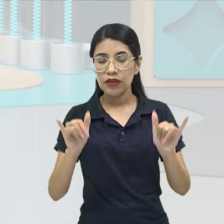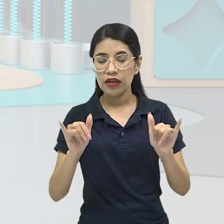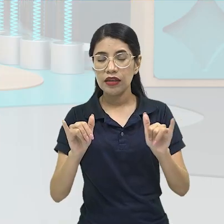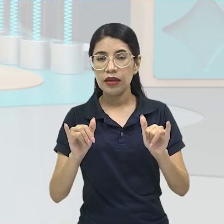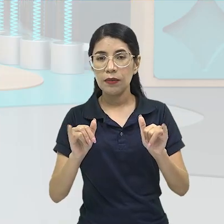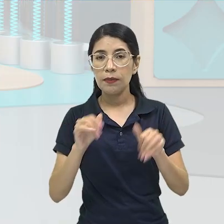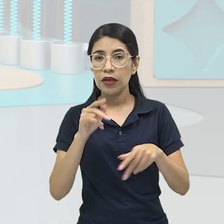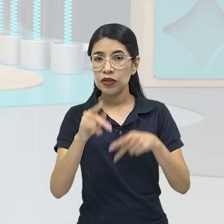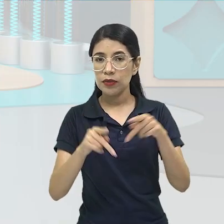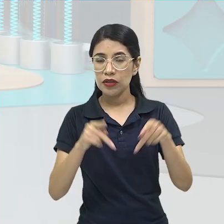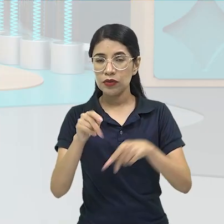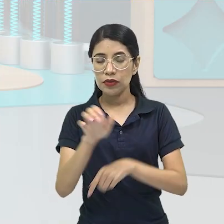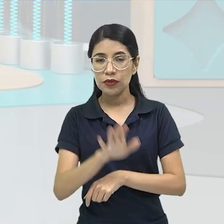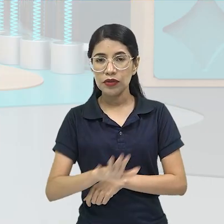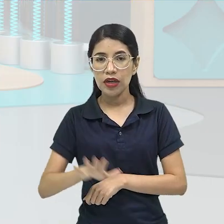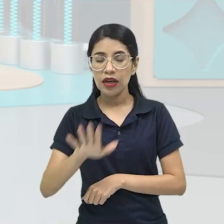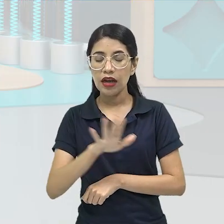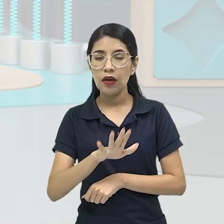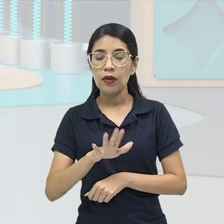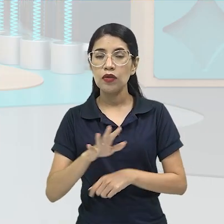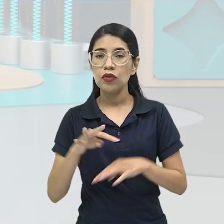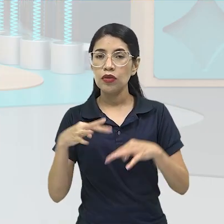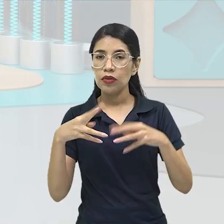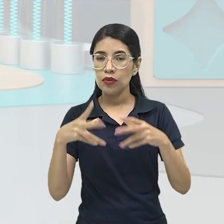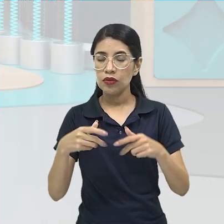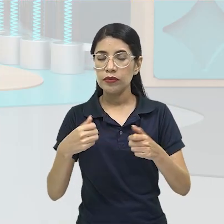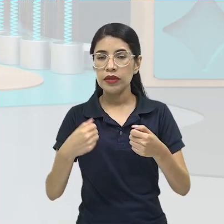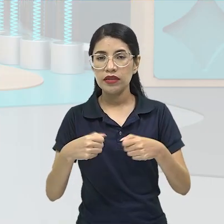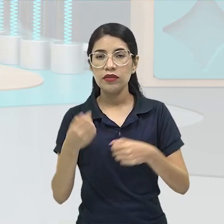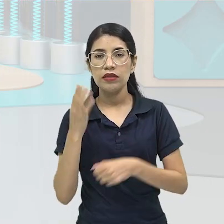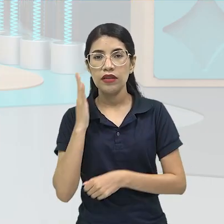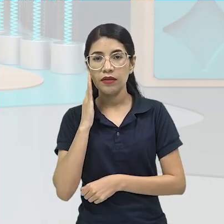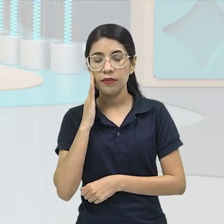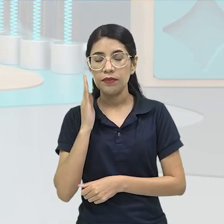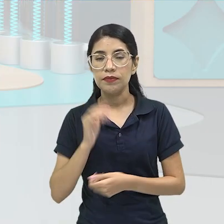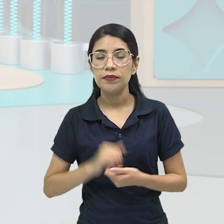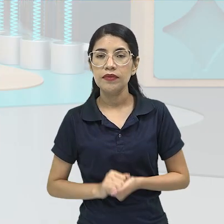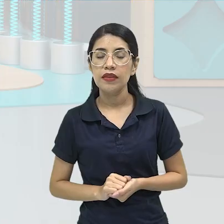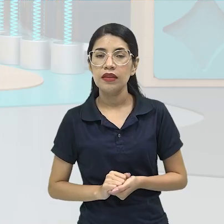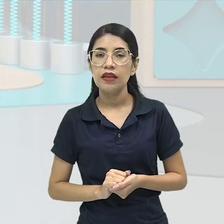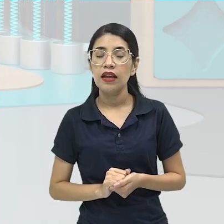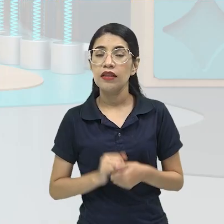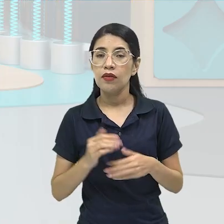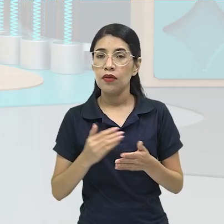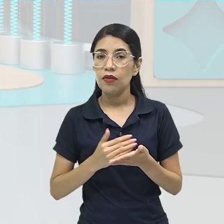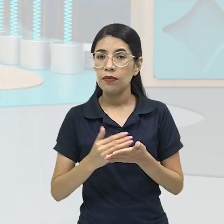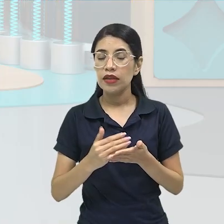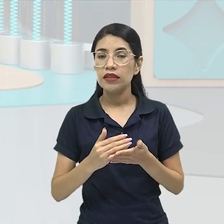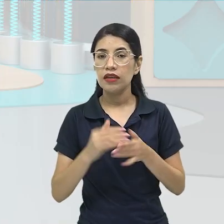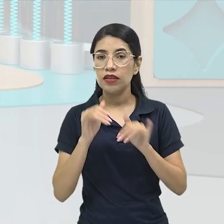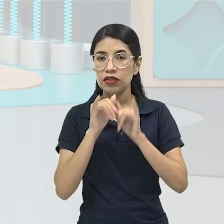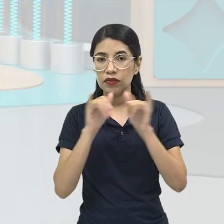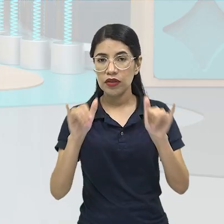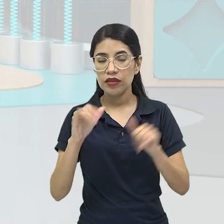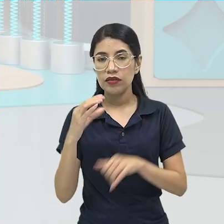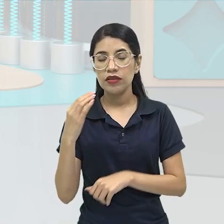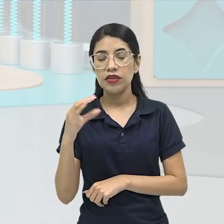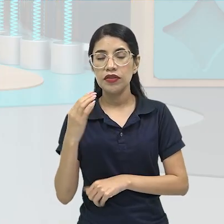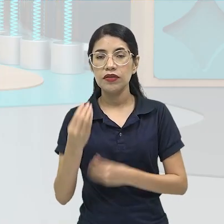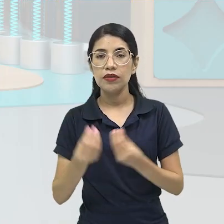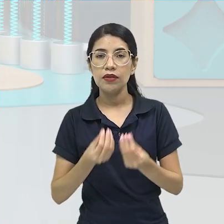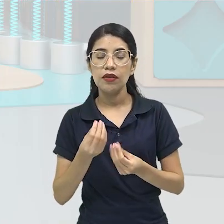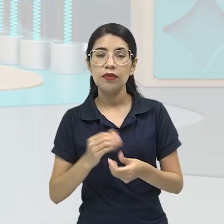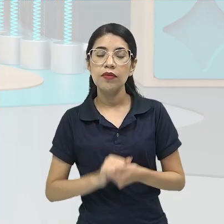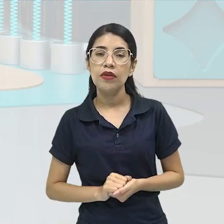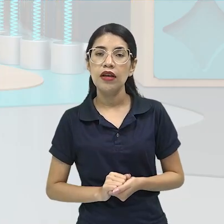público maior, porque é importante todos adquirirem esse conhecimento. Aí vem a divulgação científica, que aí vai vir através do